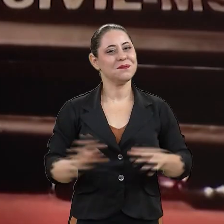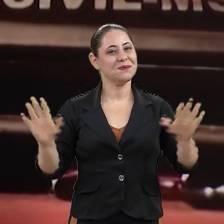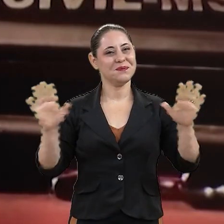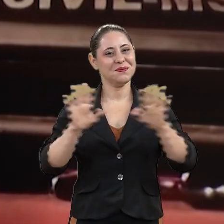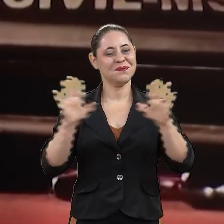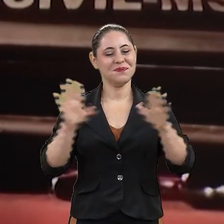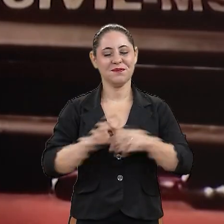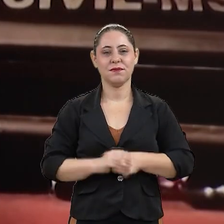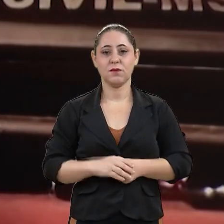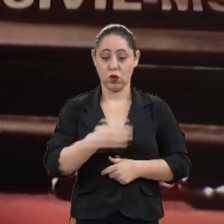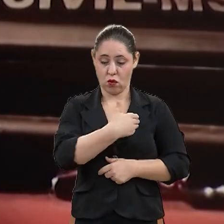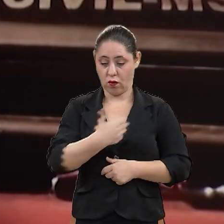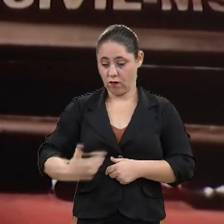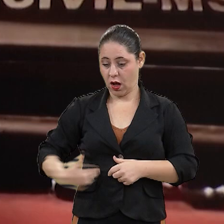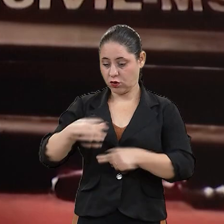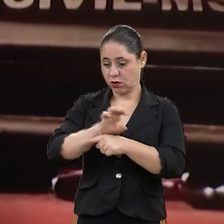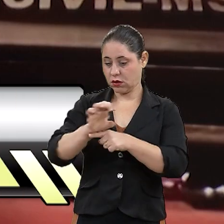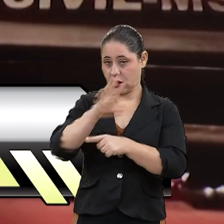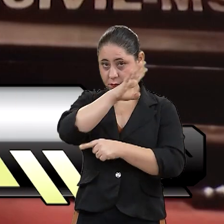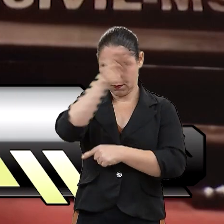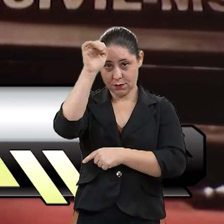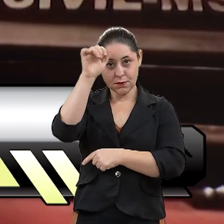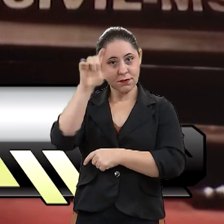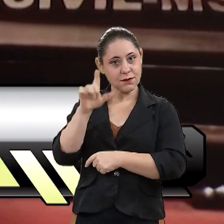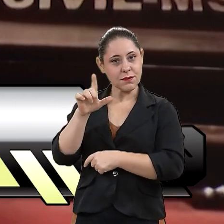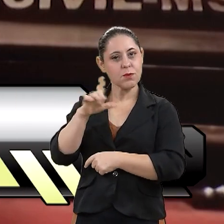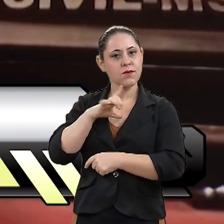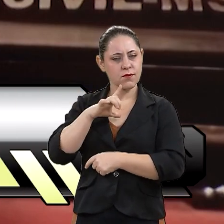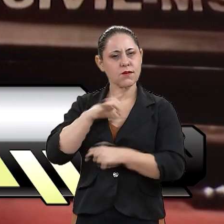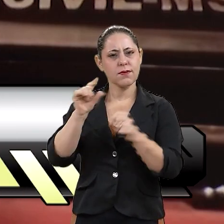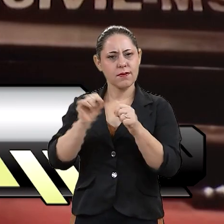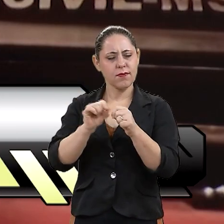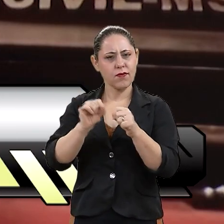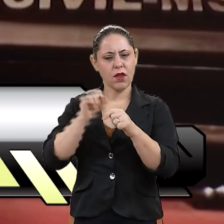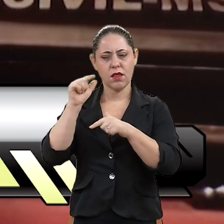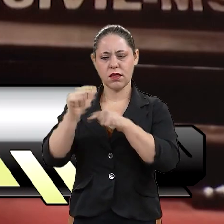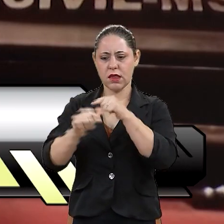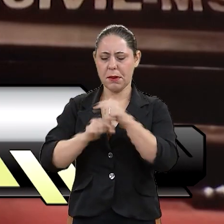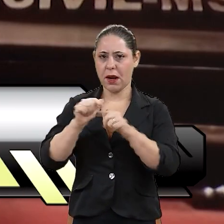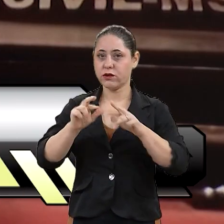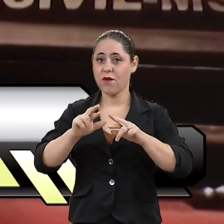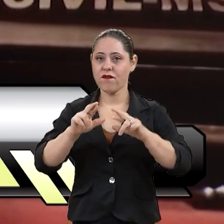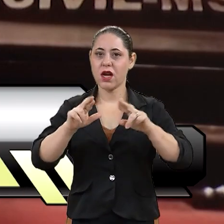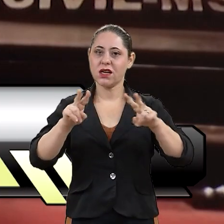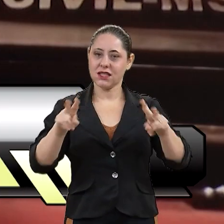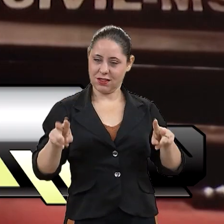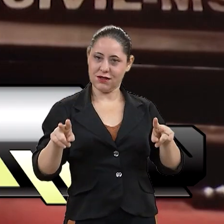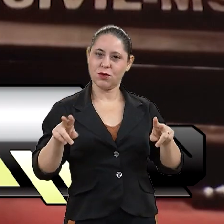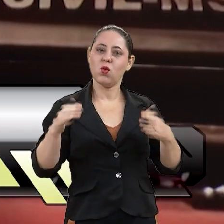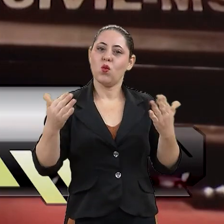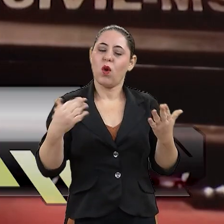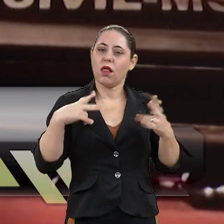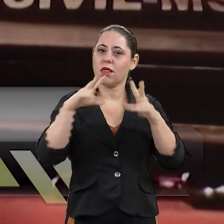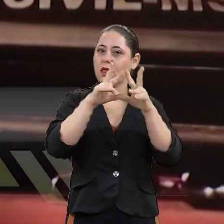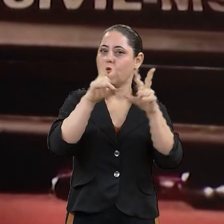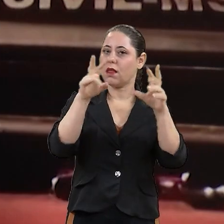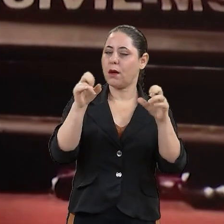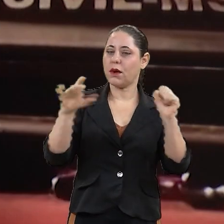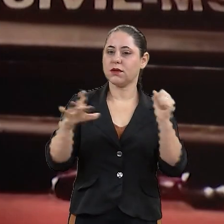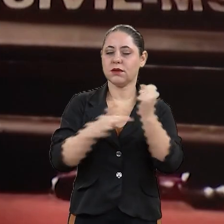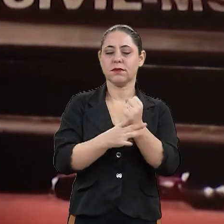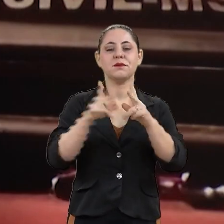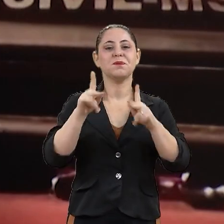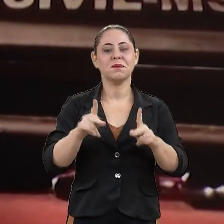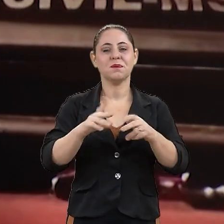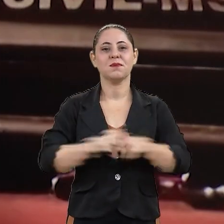Olá! O governo do estado de Mato Grosso do Sul tem realizado um trabalho diferenciado quando o tema é segurança